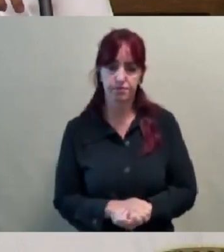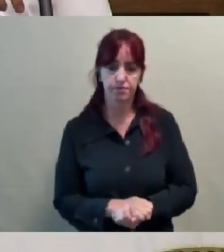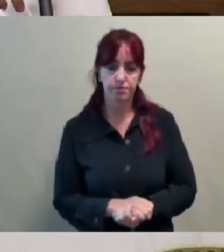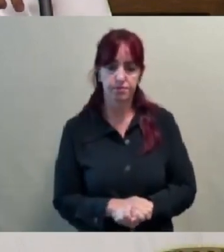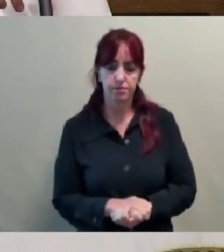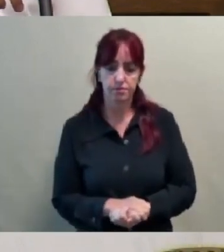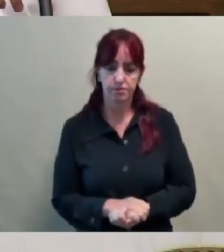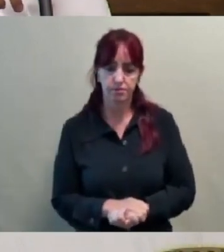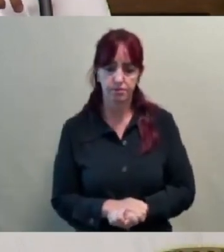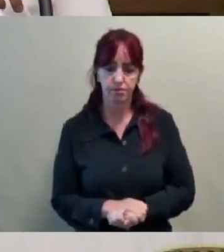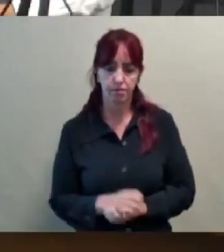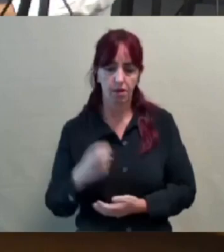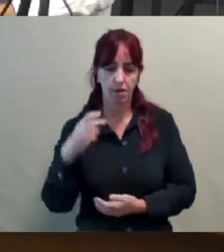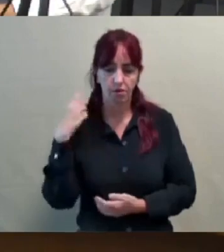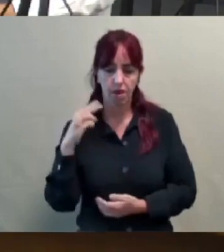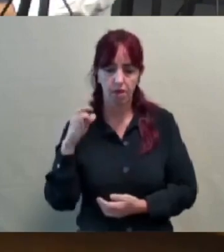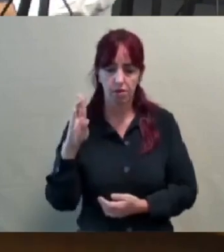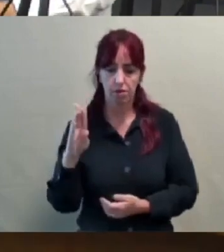Pode discutir?